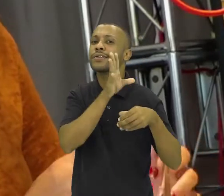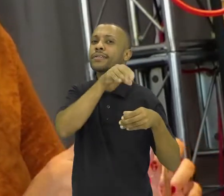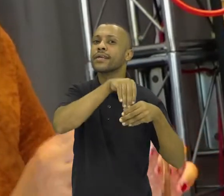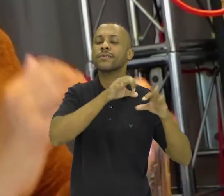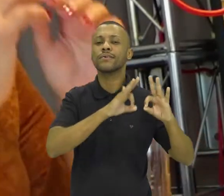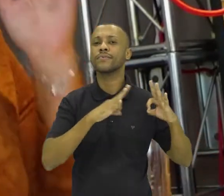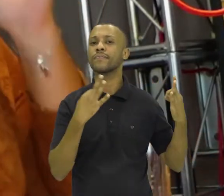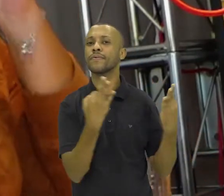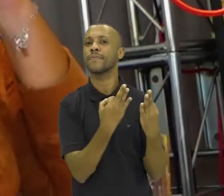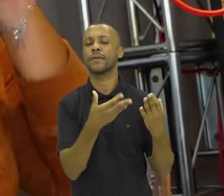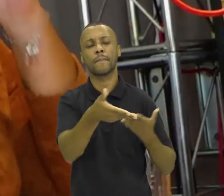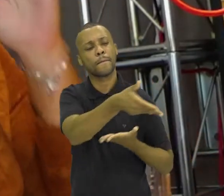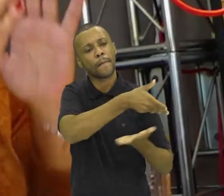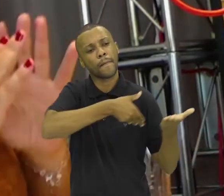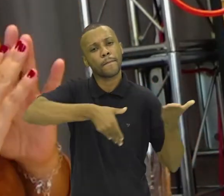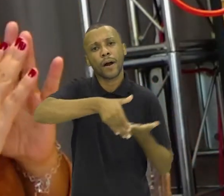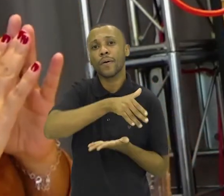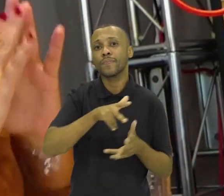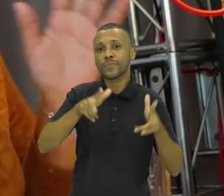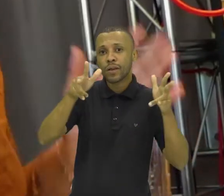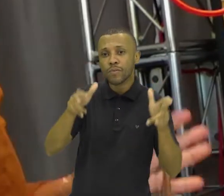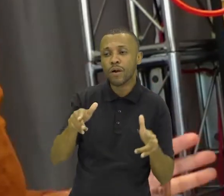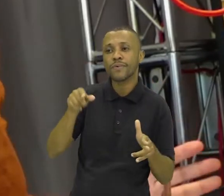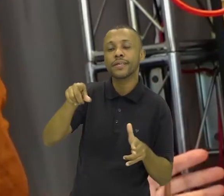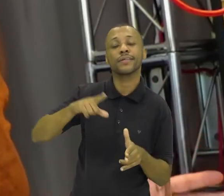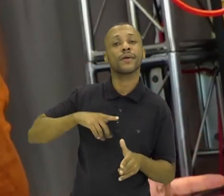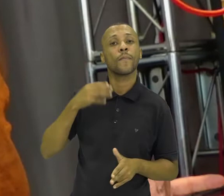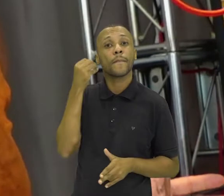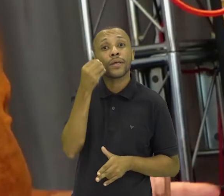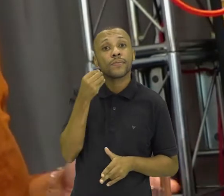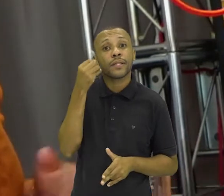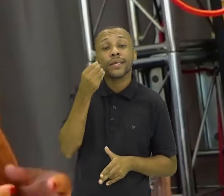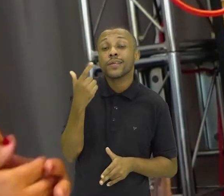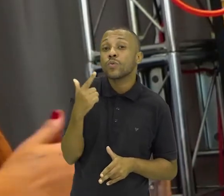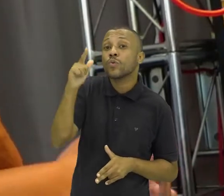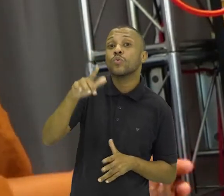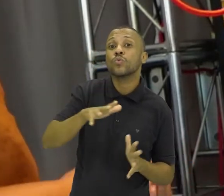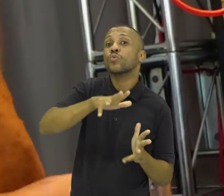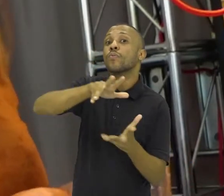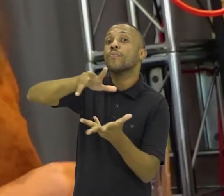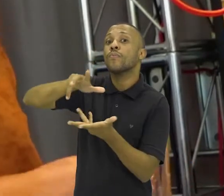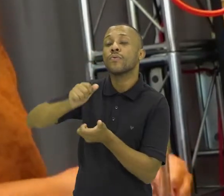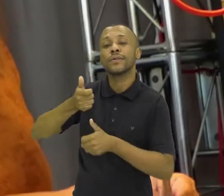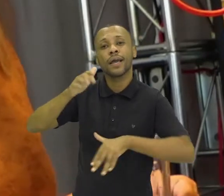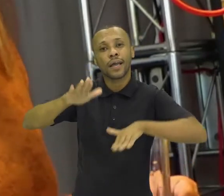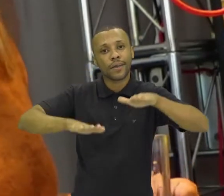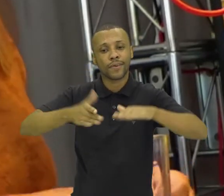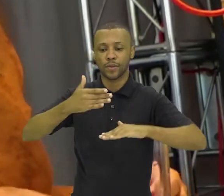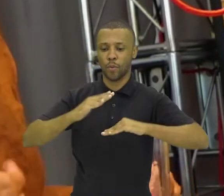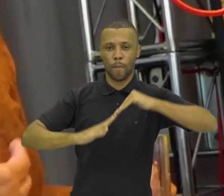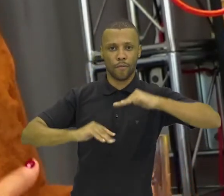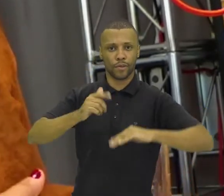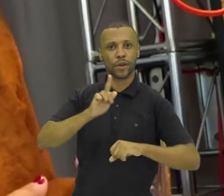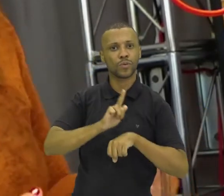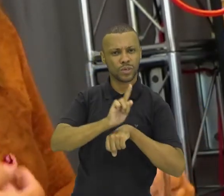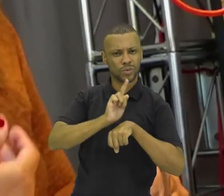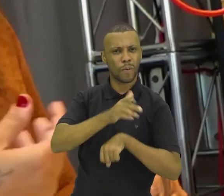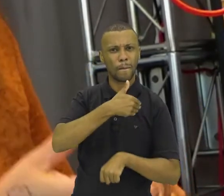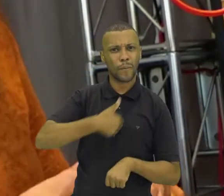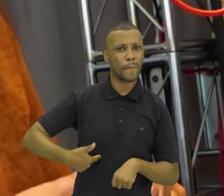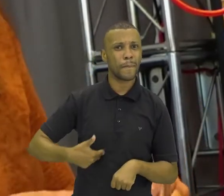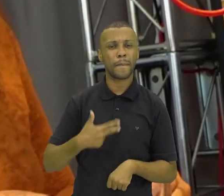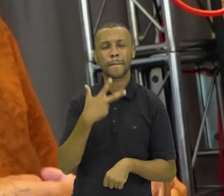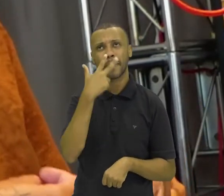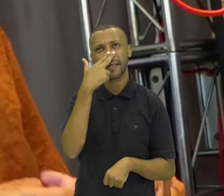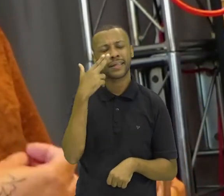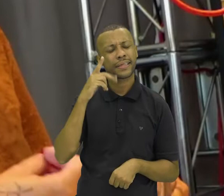Então, assim, é como se você não conhecesse esse mundo. E às vezes o gestor cai de paraquedas, ele vai estudar, ele vai ver